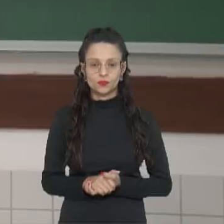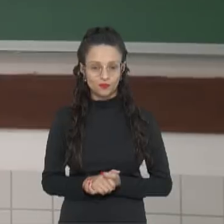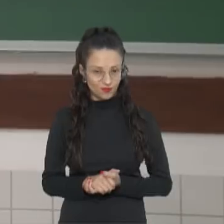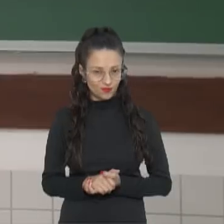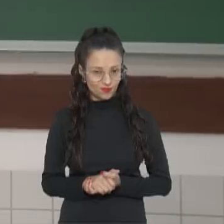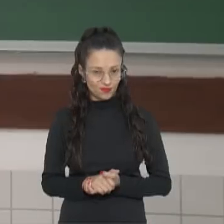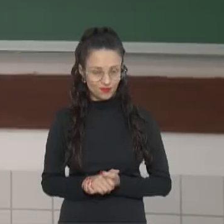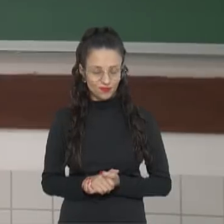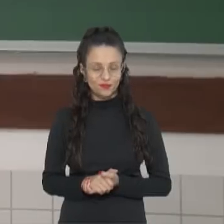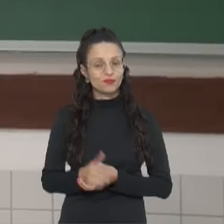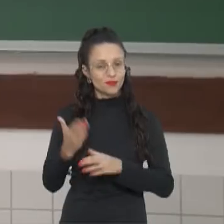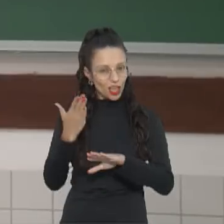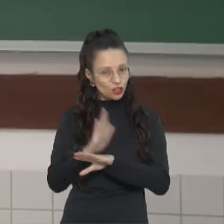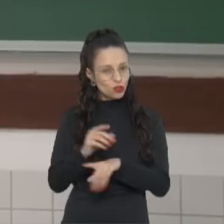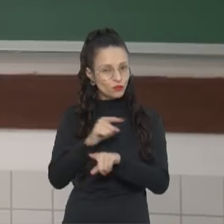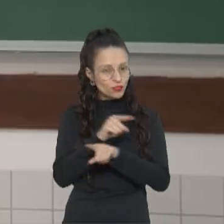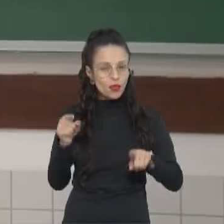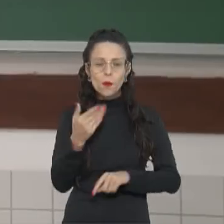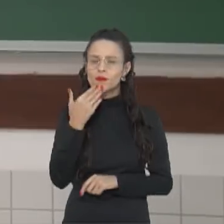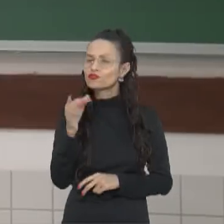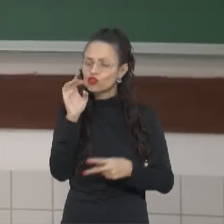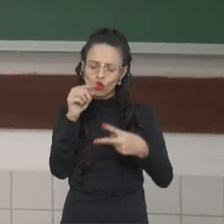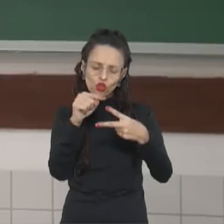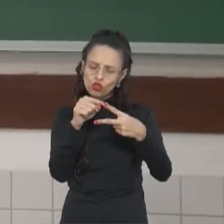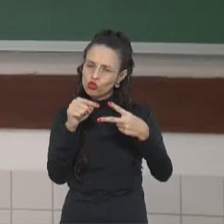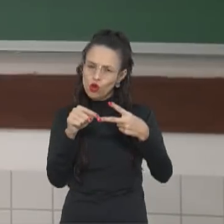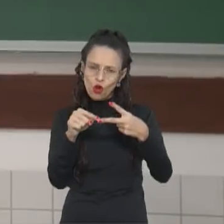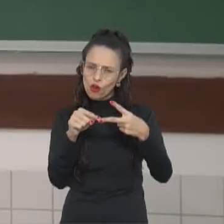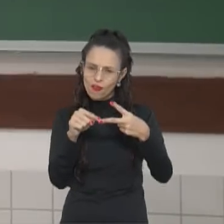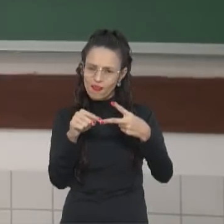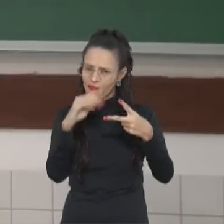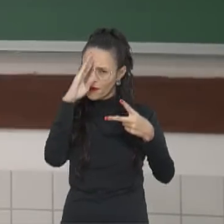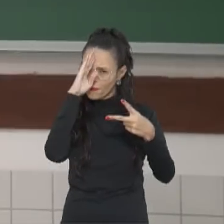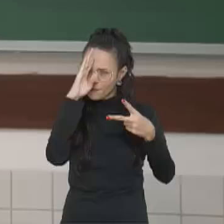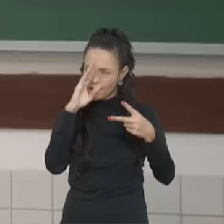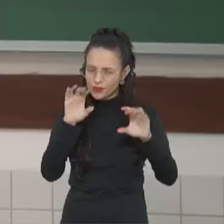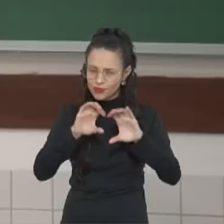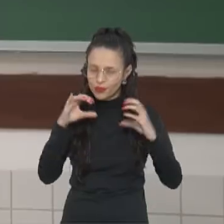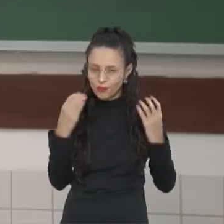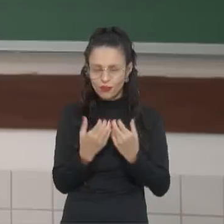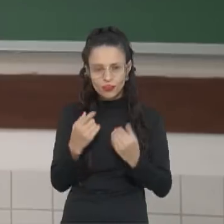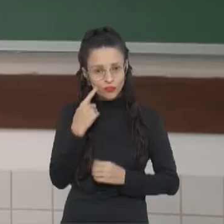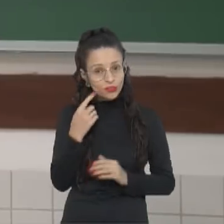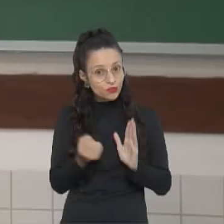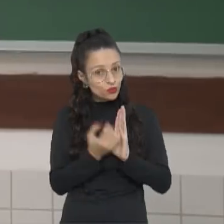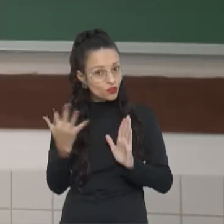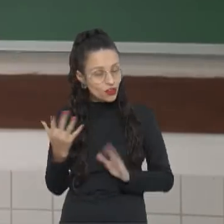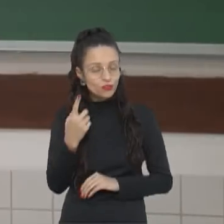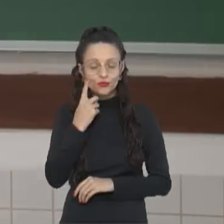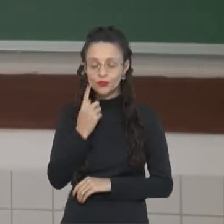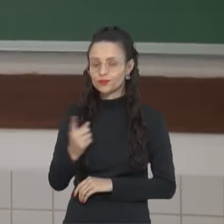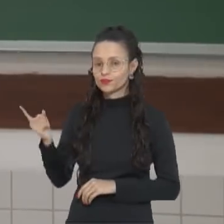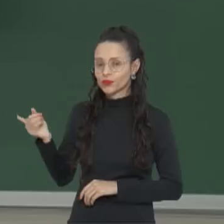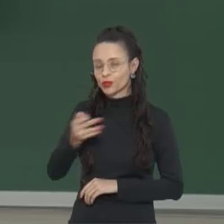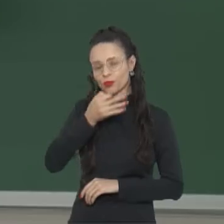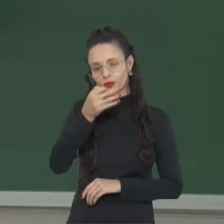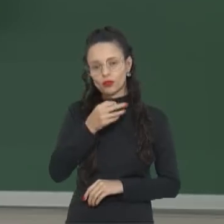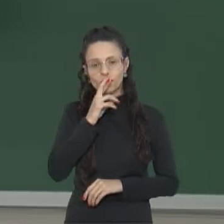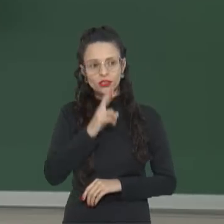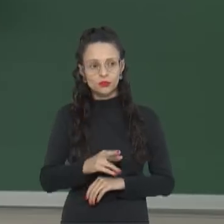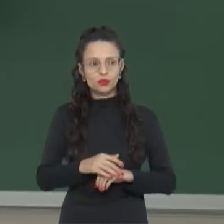Facilitei sua vida, pedi só 2 princípios, mas você viu vários aí. Então, sugestões de resposta para você.